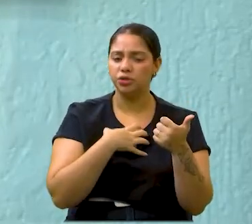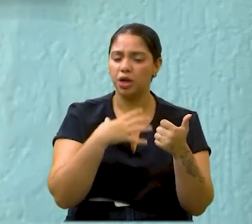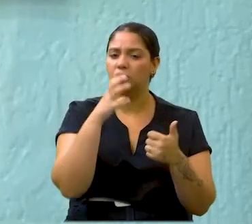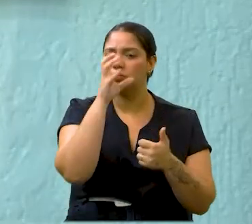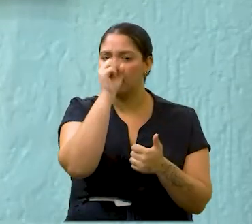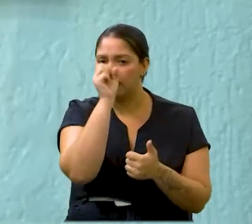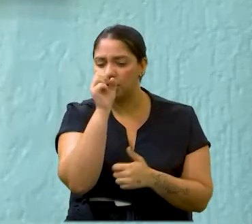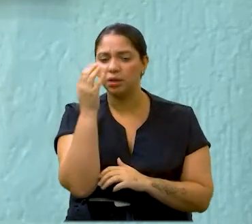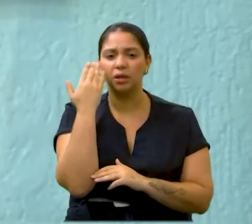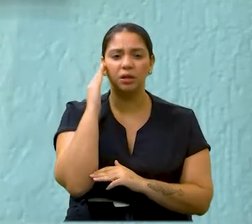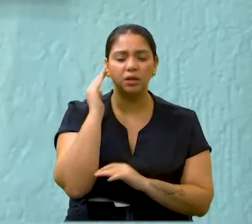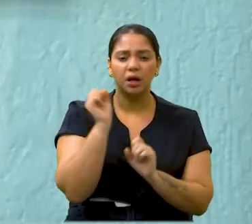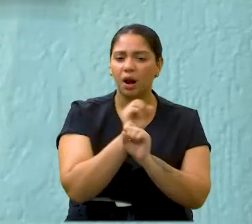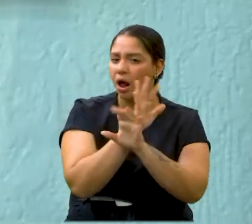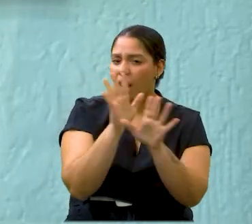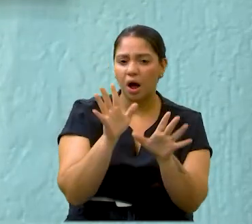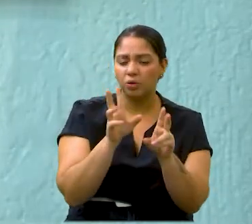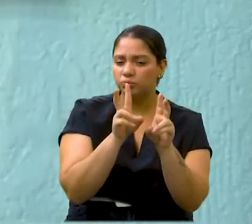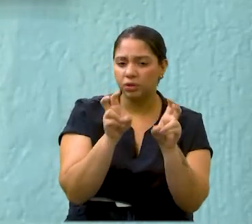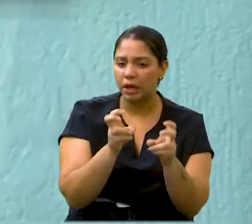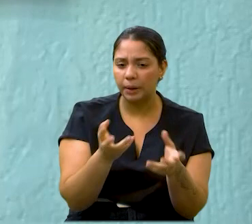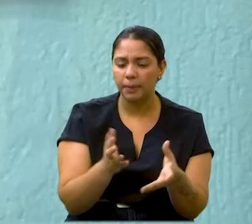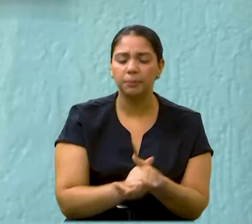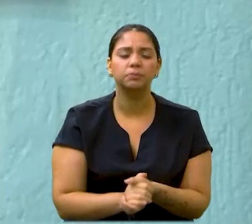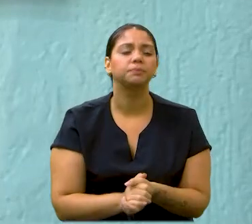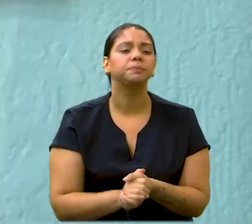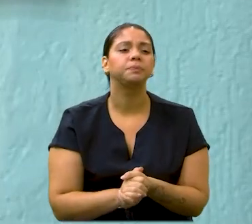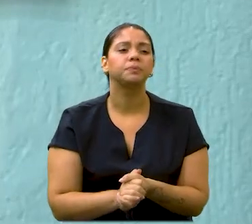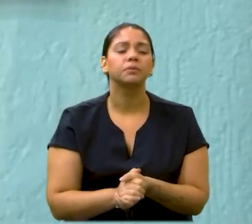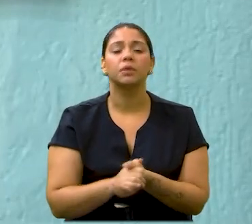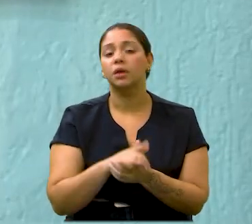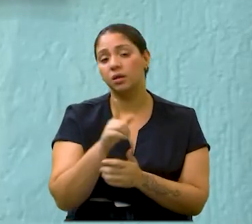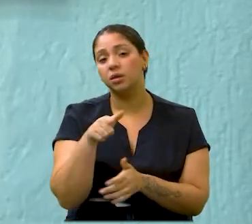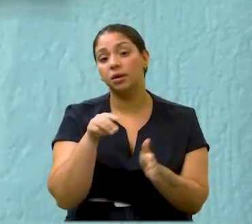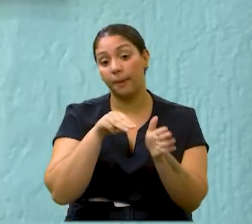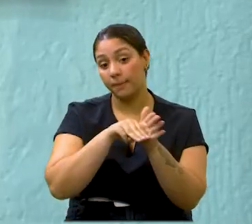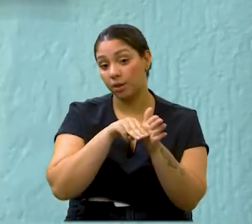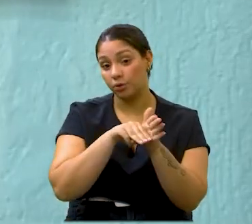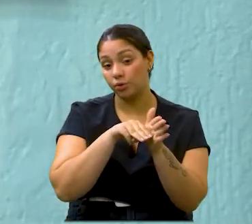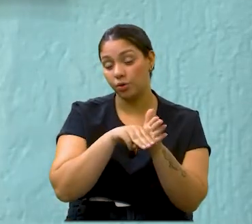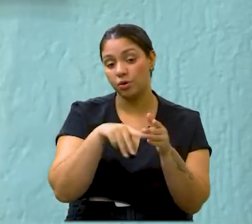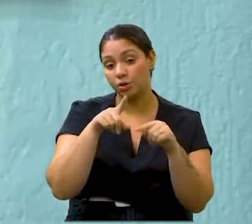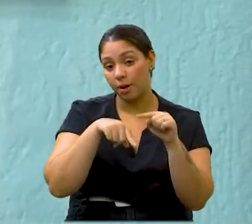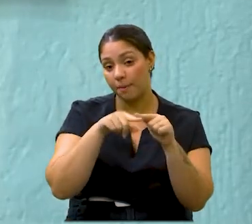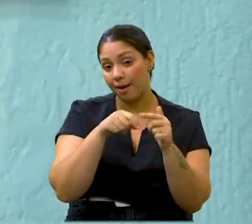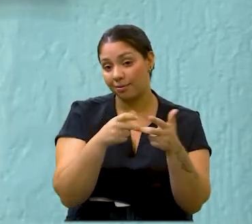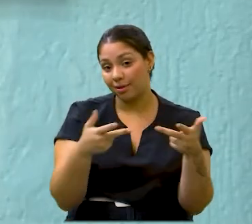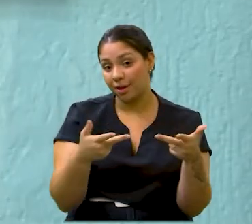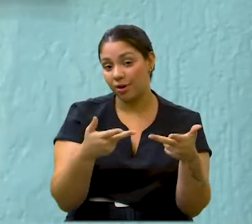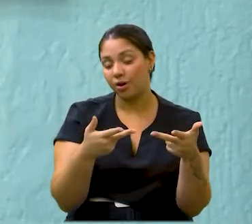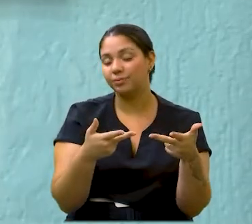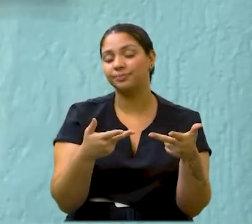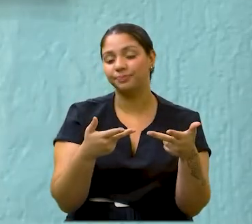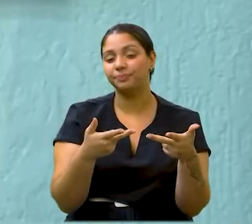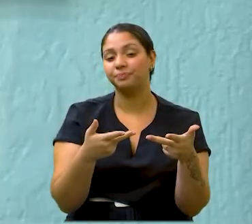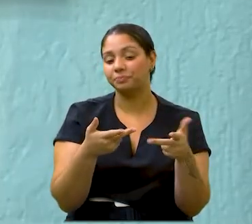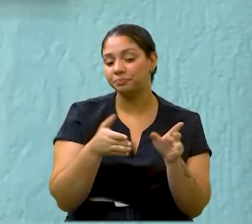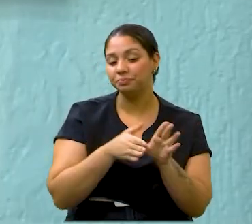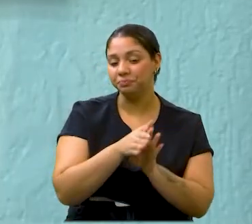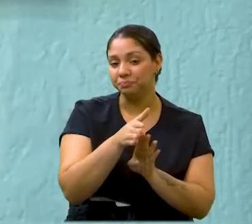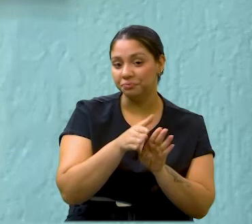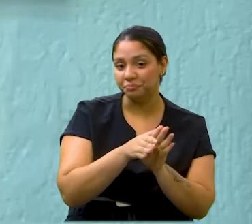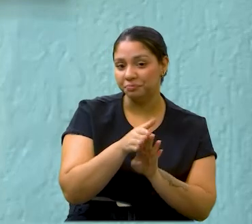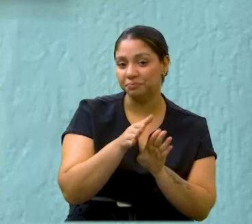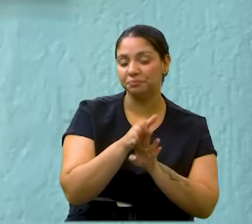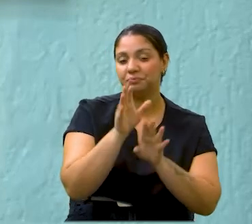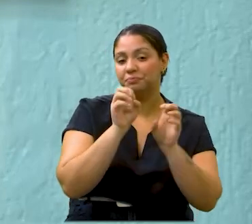aprender, entender um assunto, e colocamos o nosso método, né, os nossos materiais com o nosso método, nós orientamos